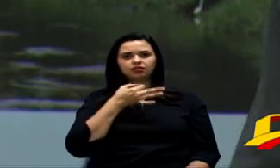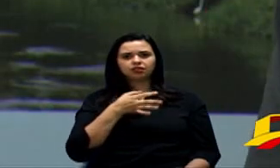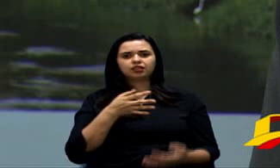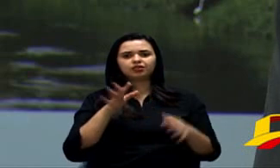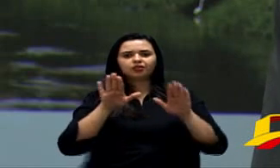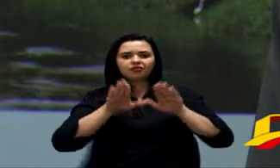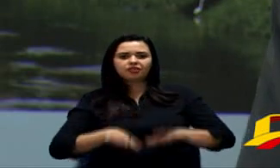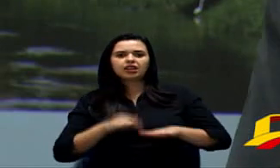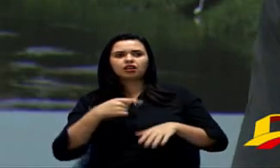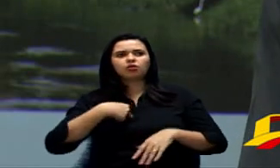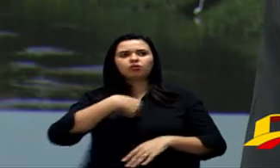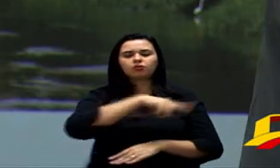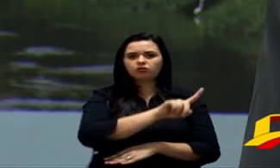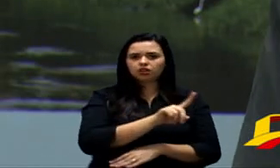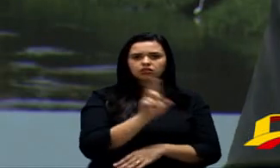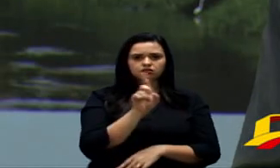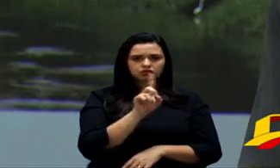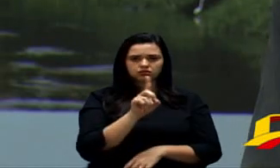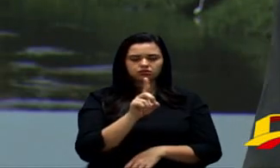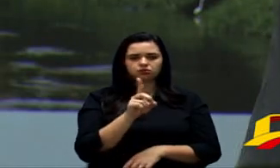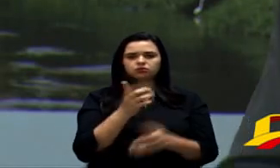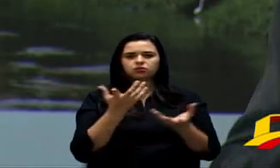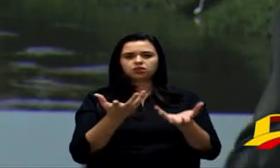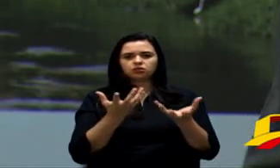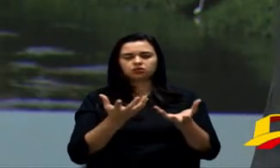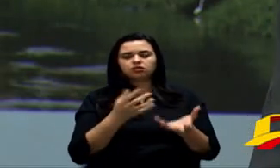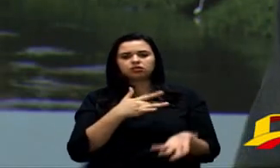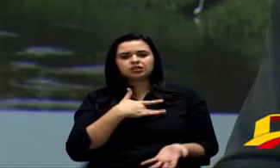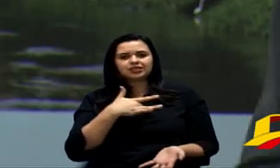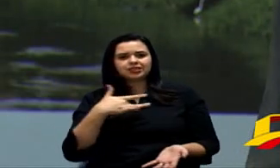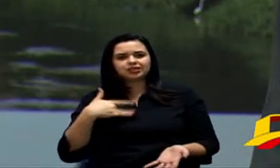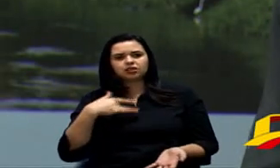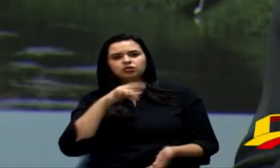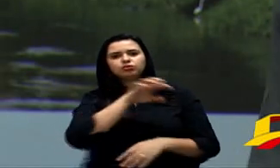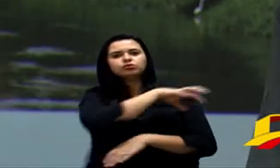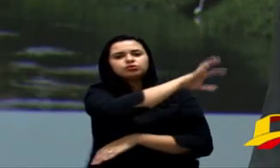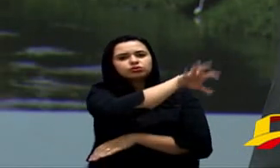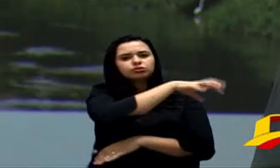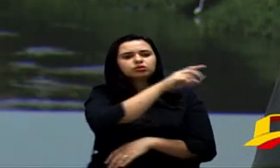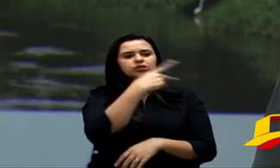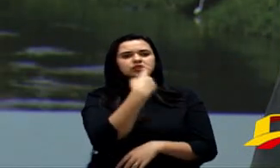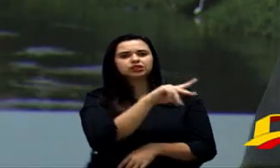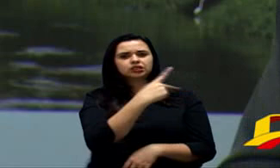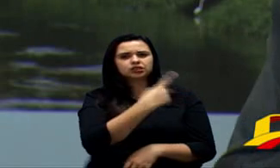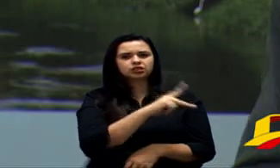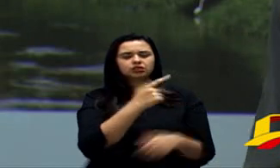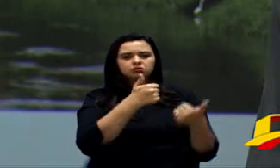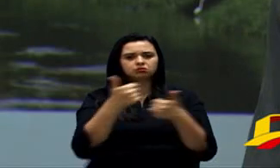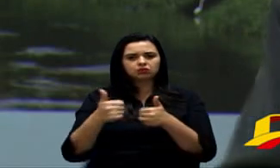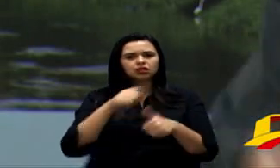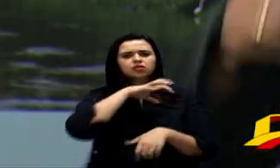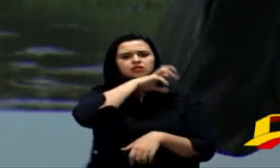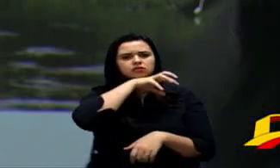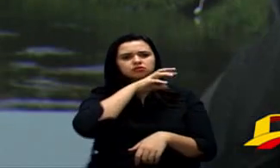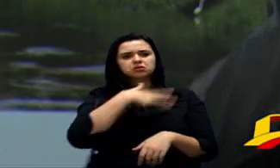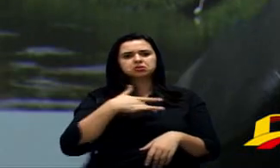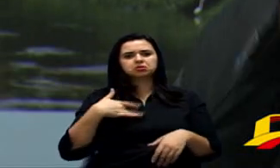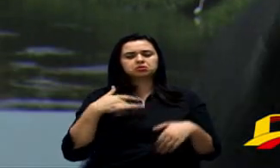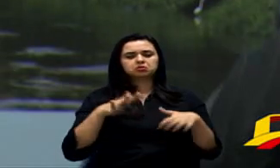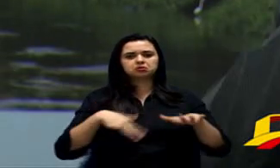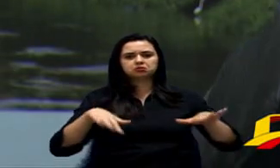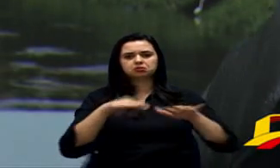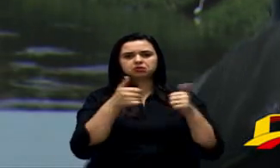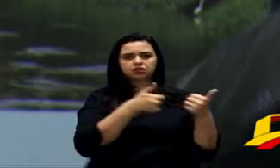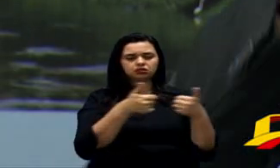Sandro. A minha questão é a saúde e o melhor para o Sandro e para todos os animais. Então, não é porque